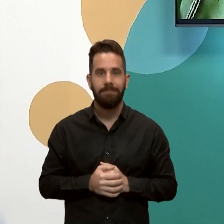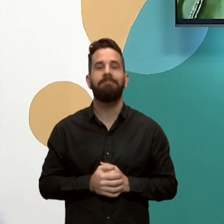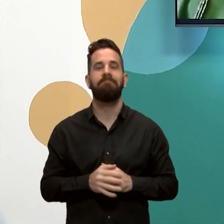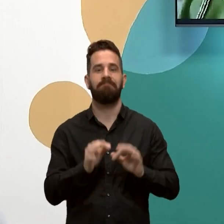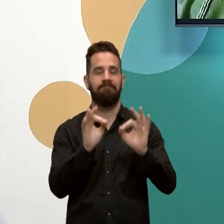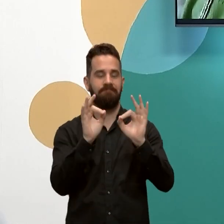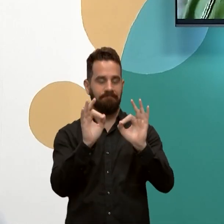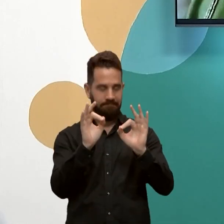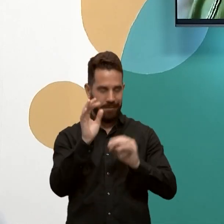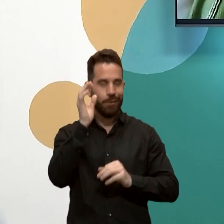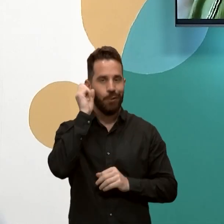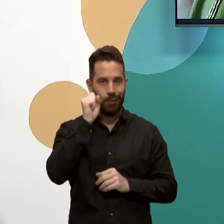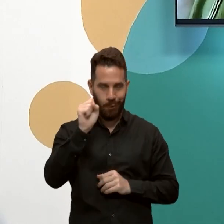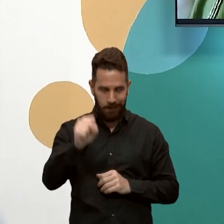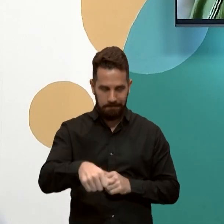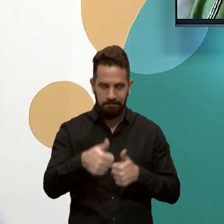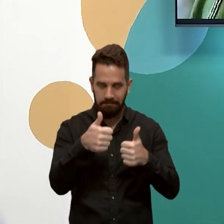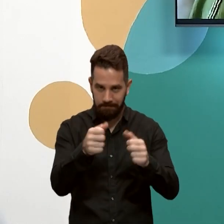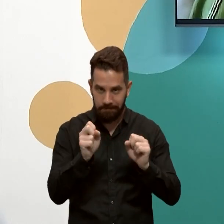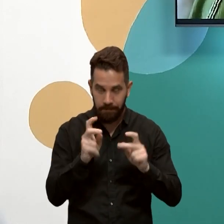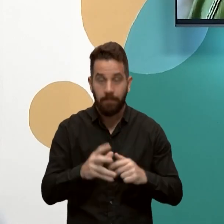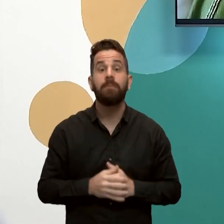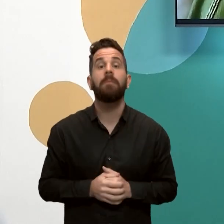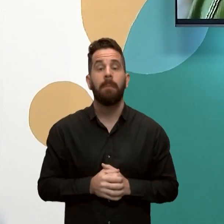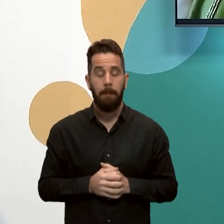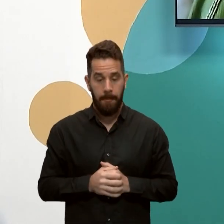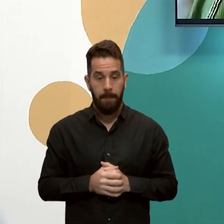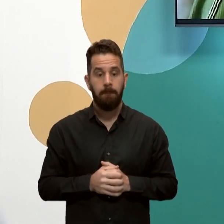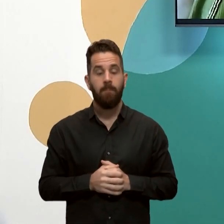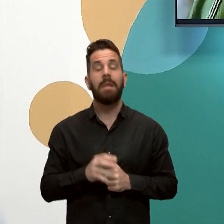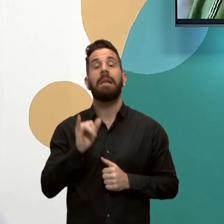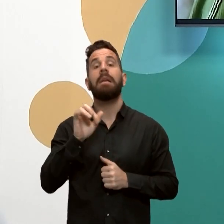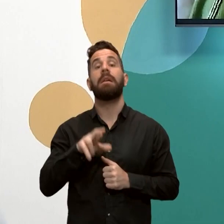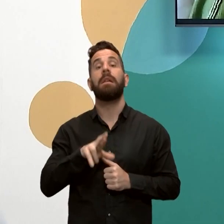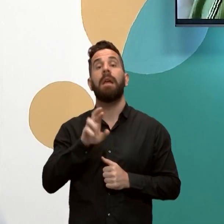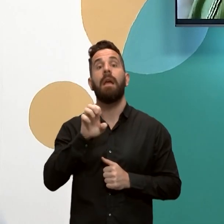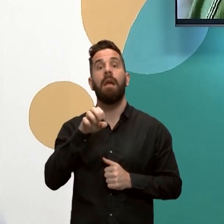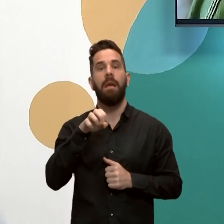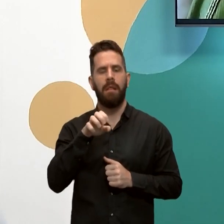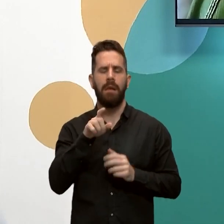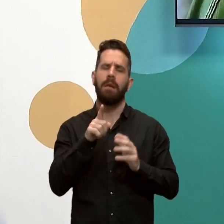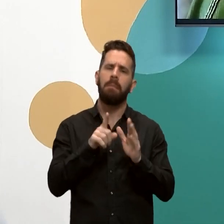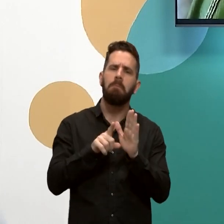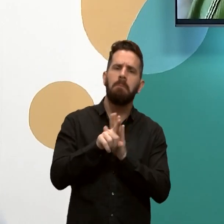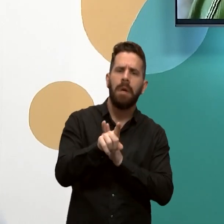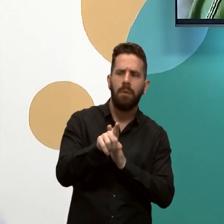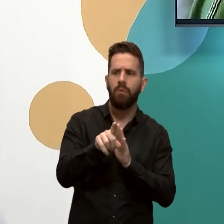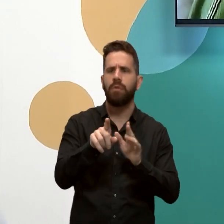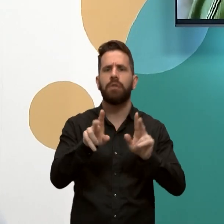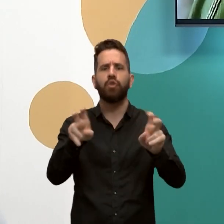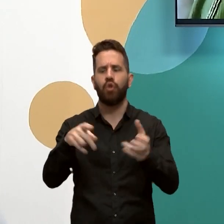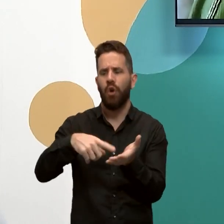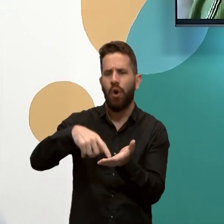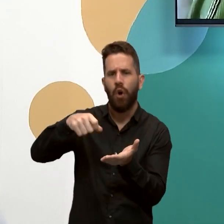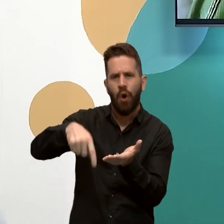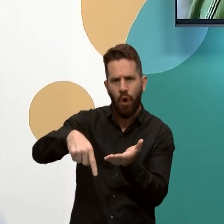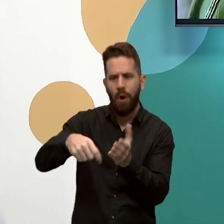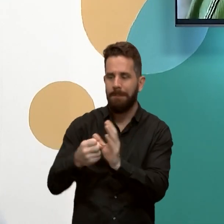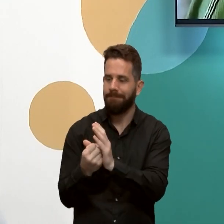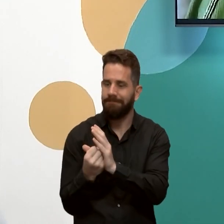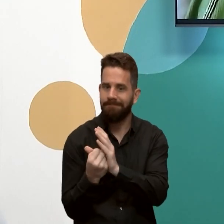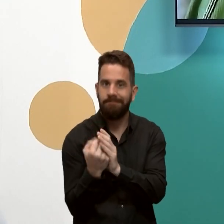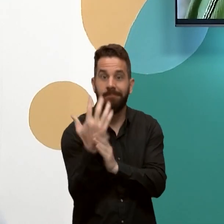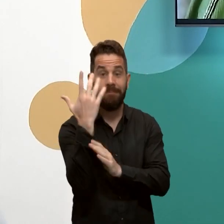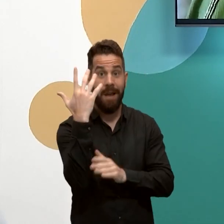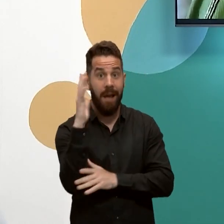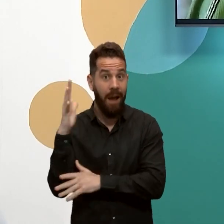Escuto sim. Irene, queria que você falasse para a gente primeiro sobre o plantio de árvores, que vai acontecer nessa quarta-feira, né? É um plantio